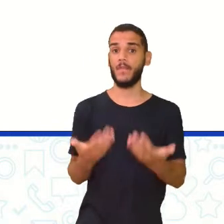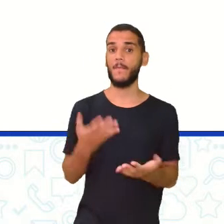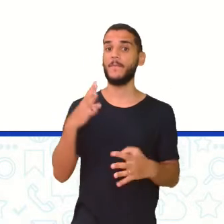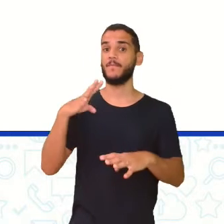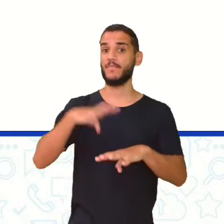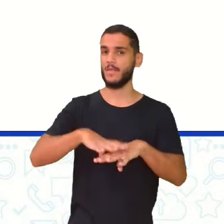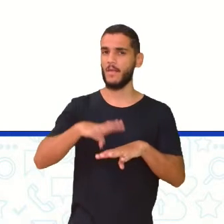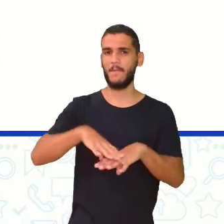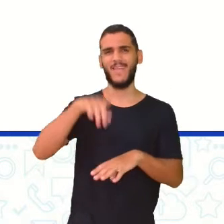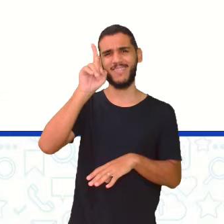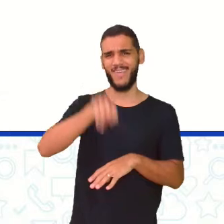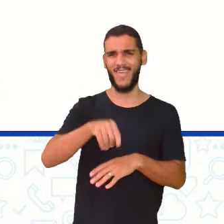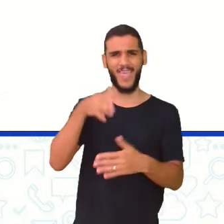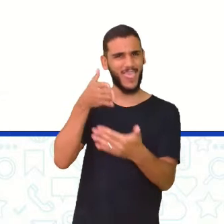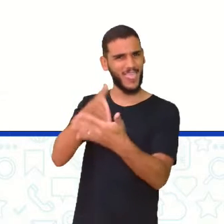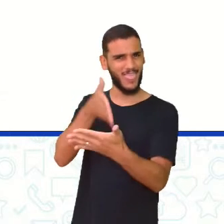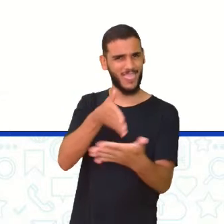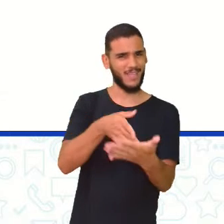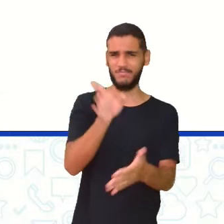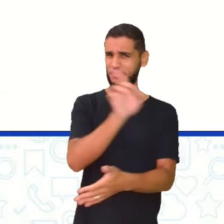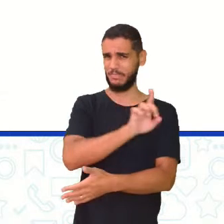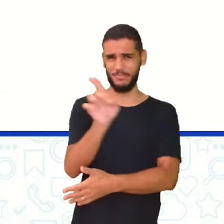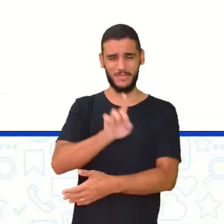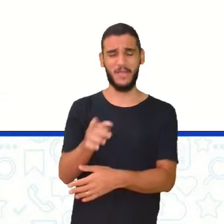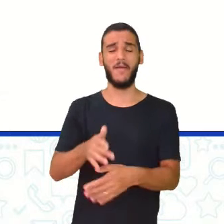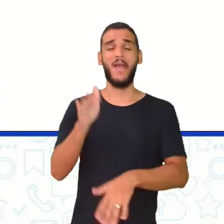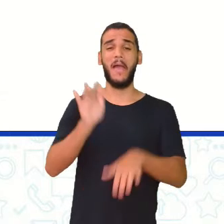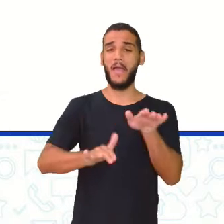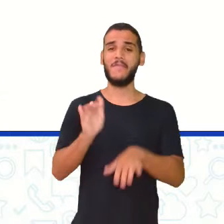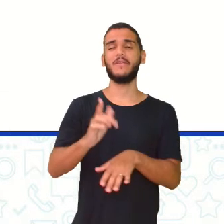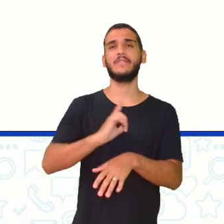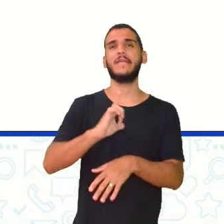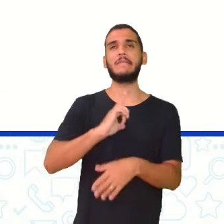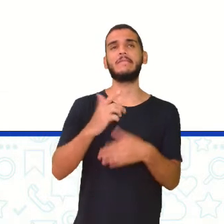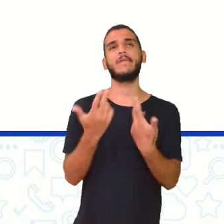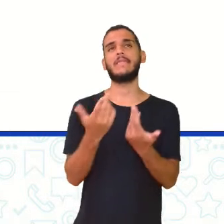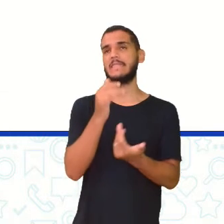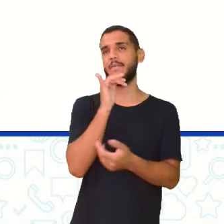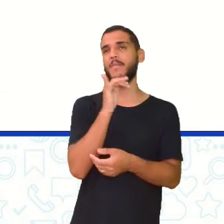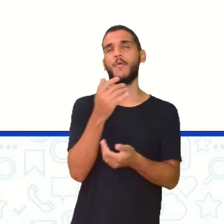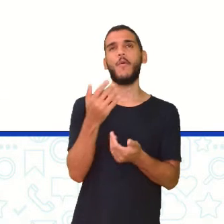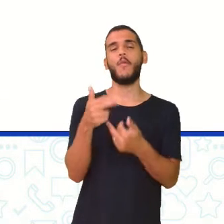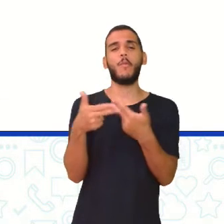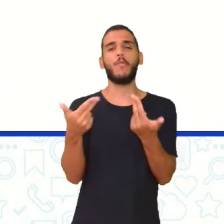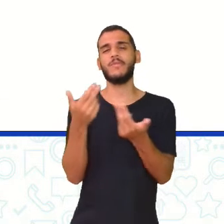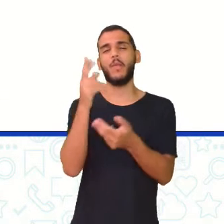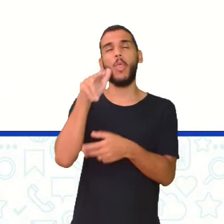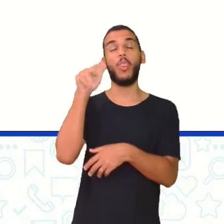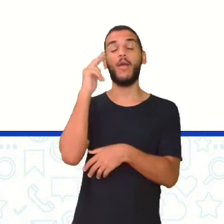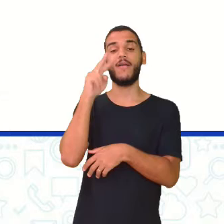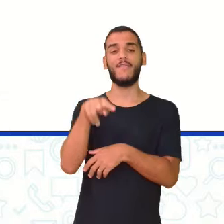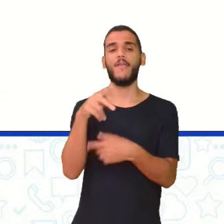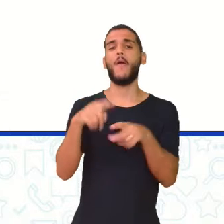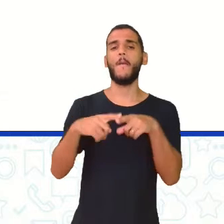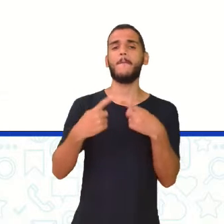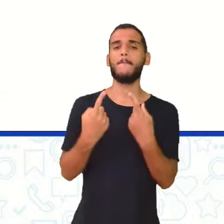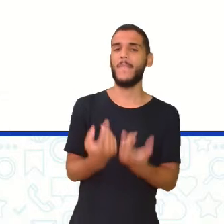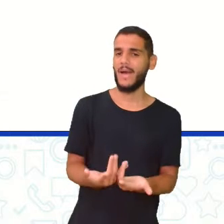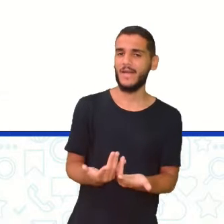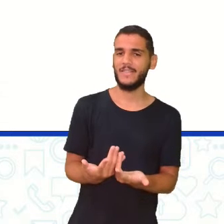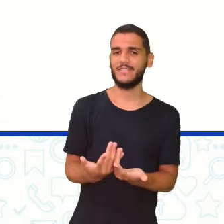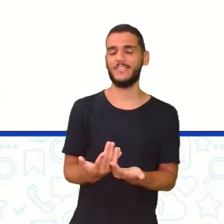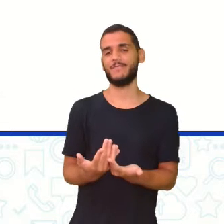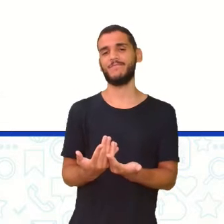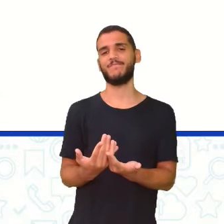não é caixinha. Então, às vezes, pode ter alguma coisa que você nunca viu em outra turma,